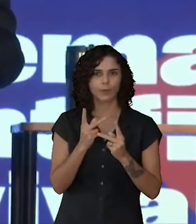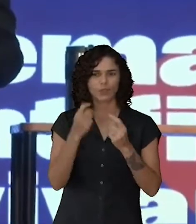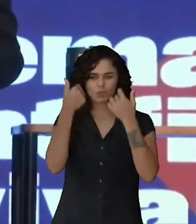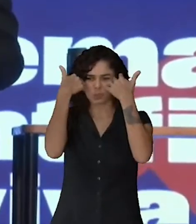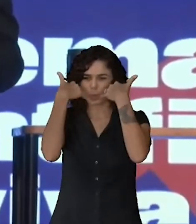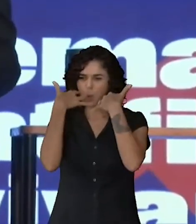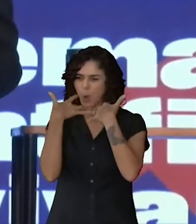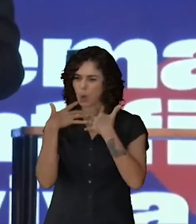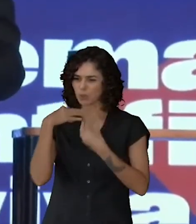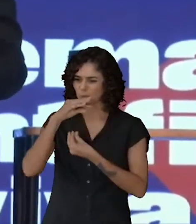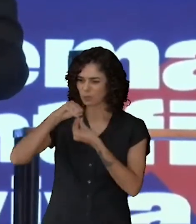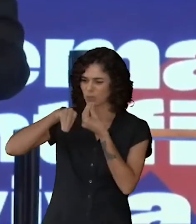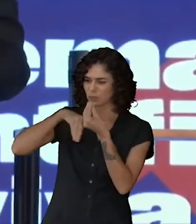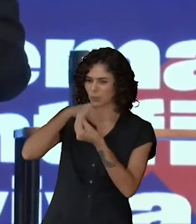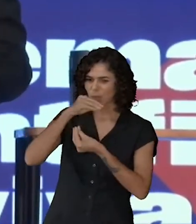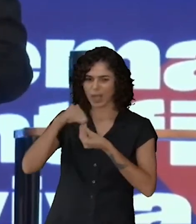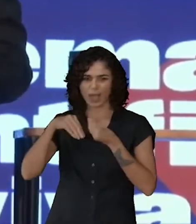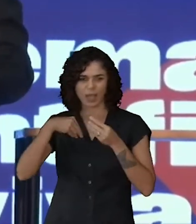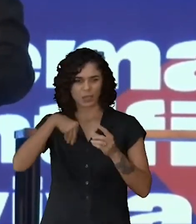vê que aquilo é pura soberba.